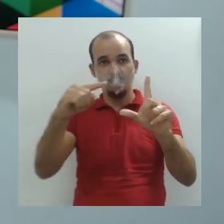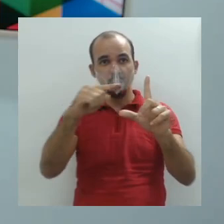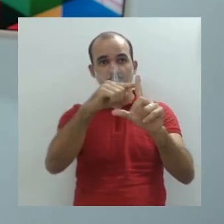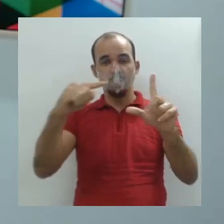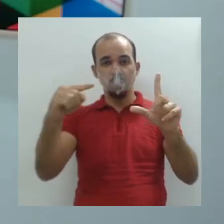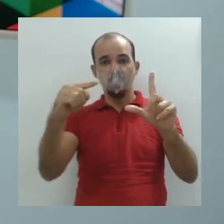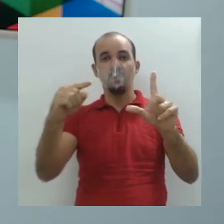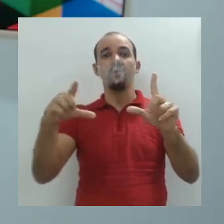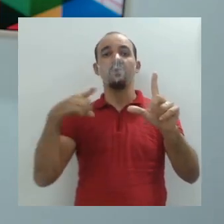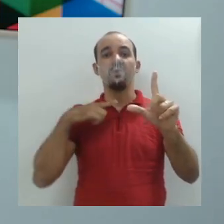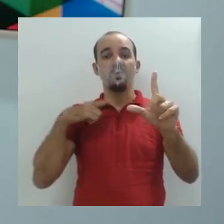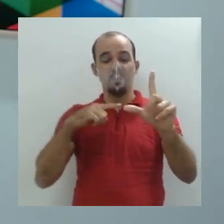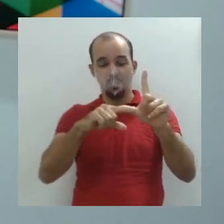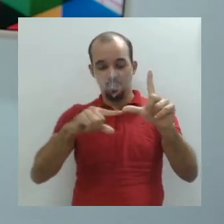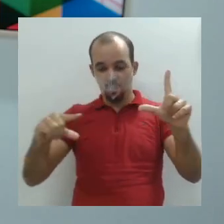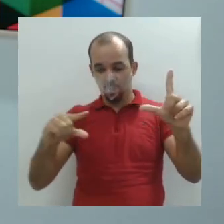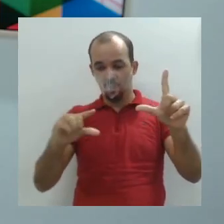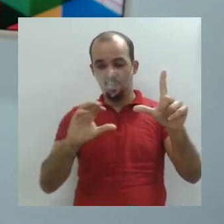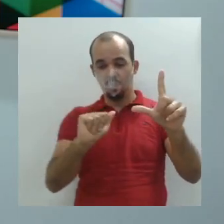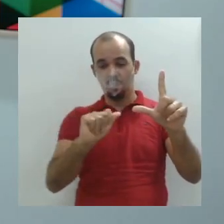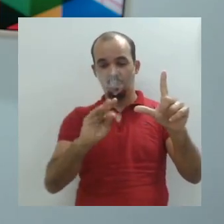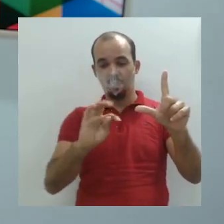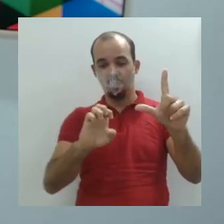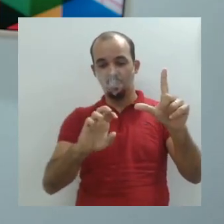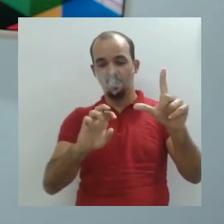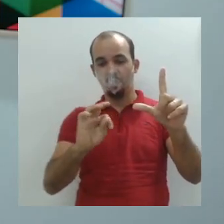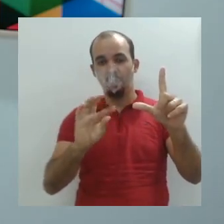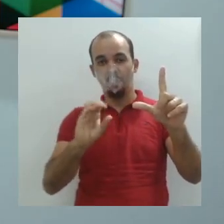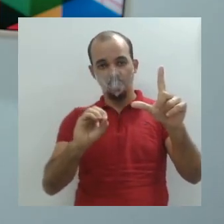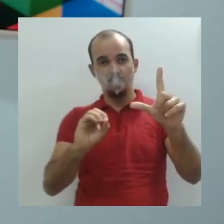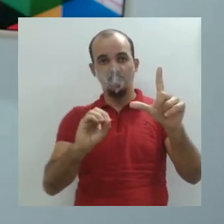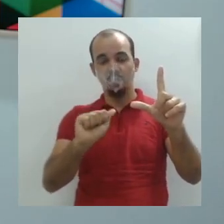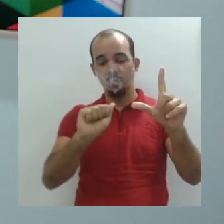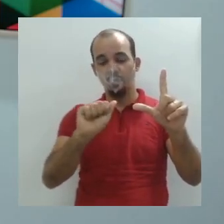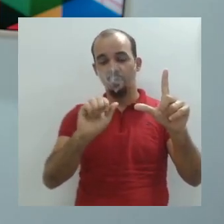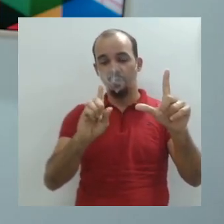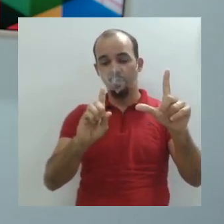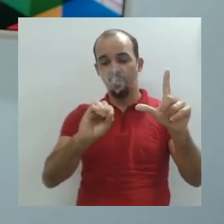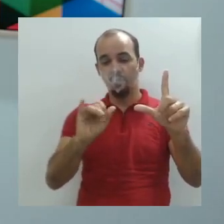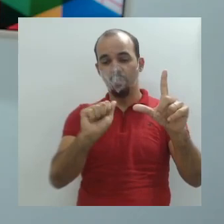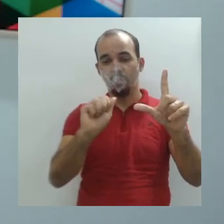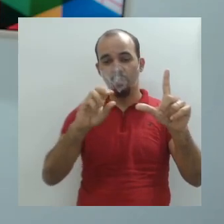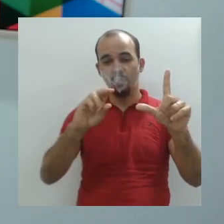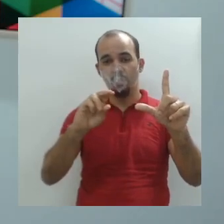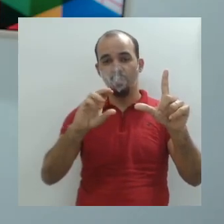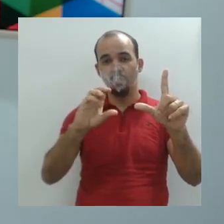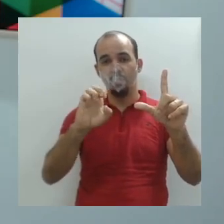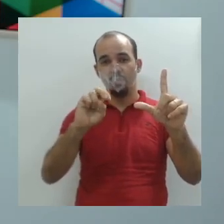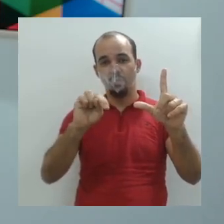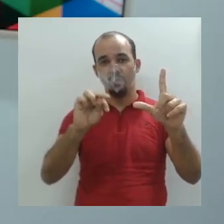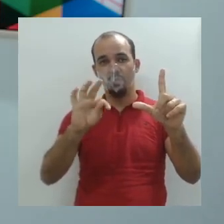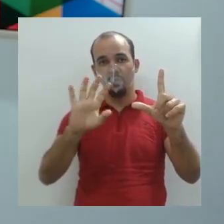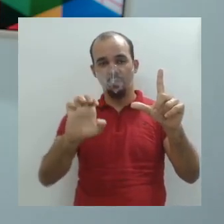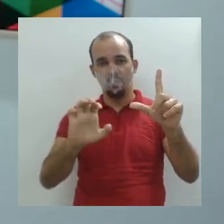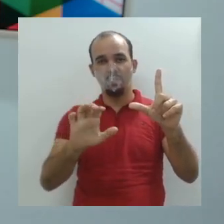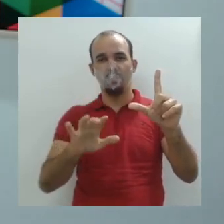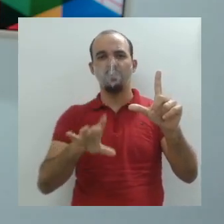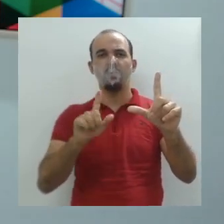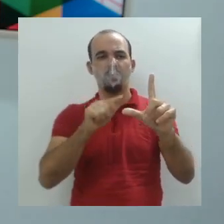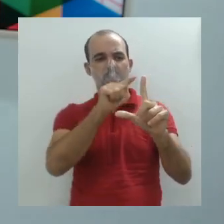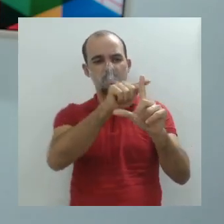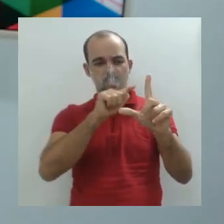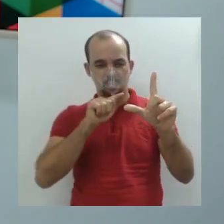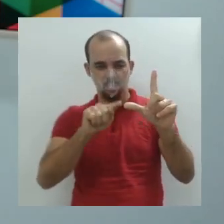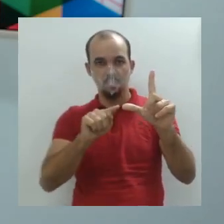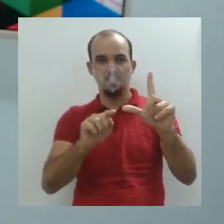Daí o nome de cateto oposto e cateto adjacente, beleza? Tranquilo? Observe que se eu inverter o